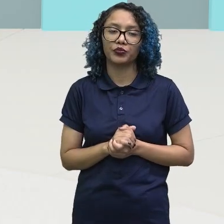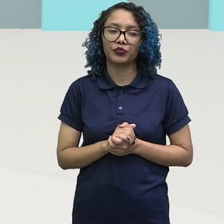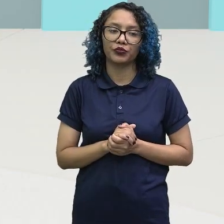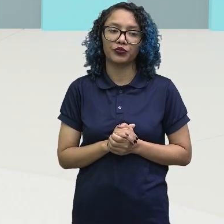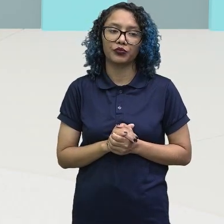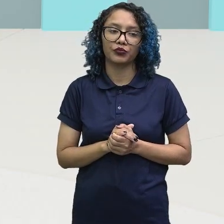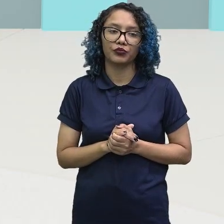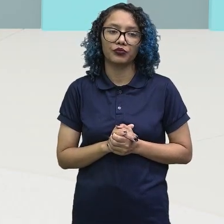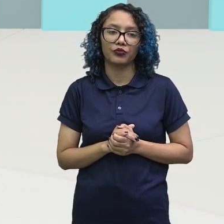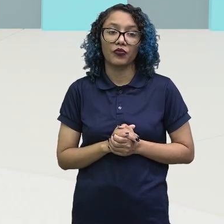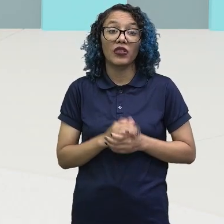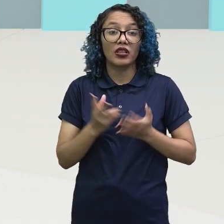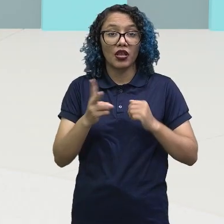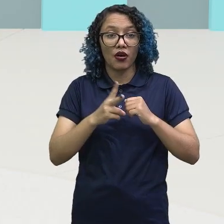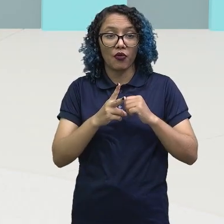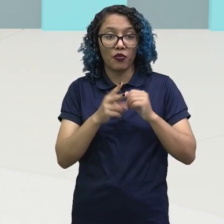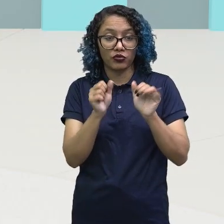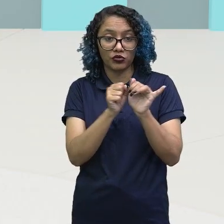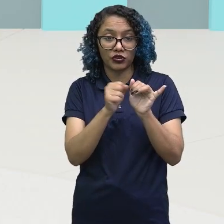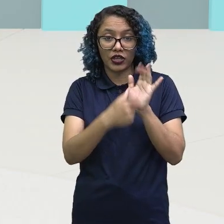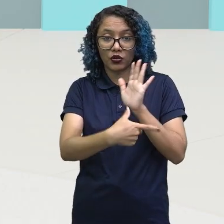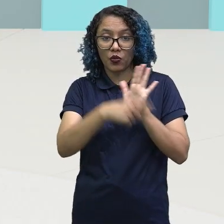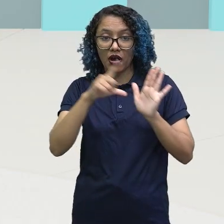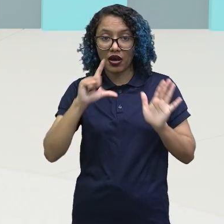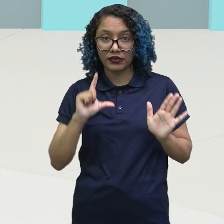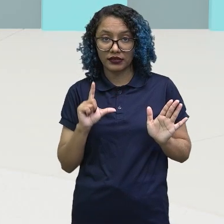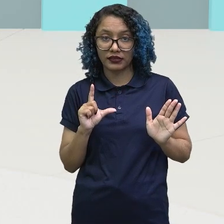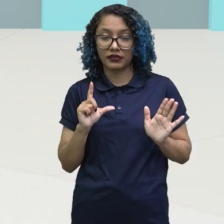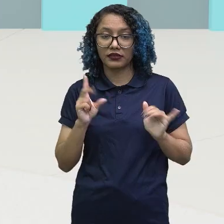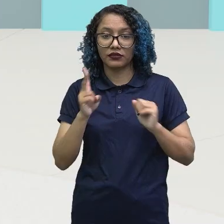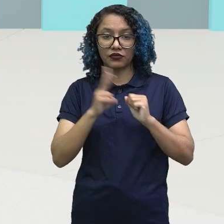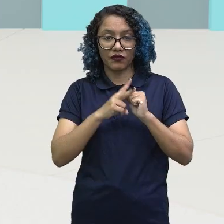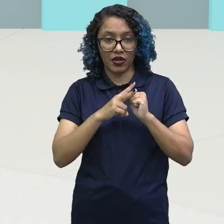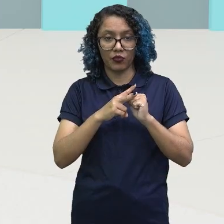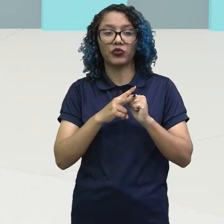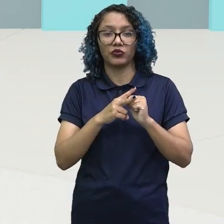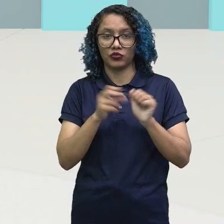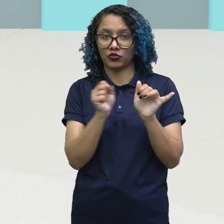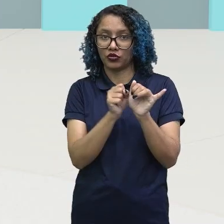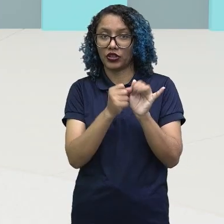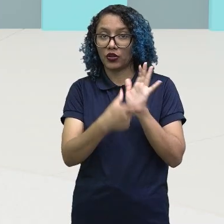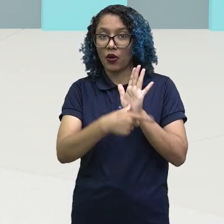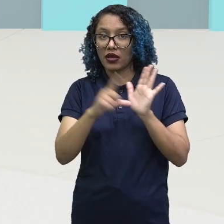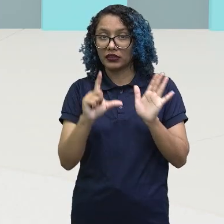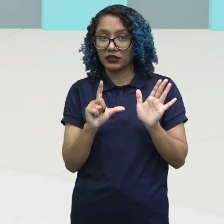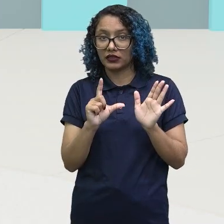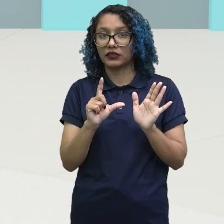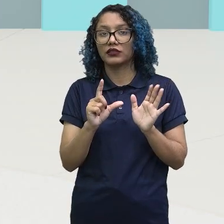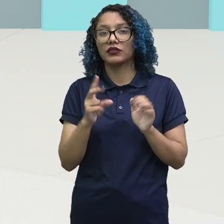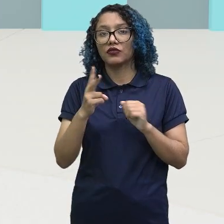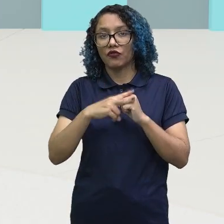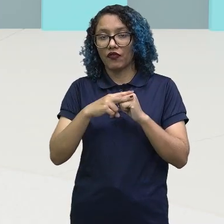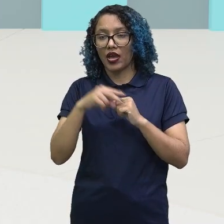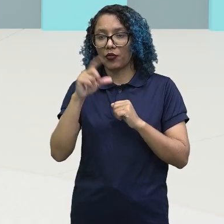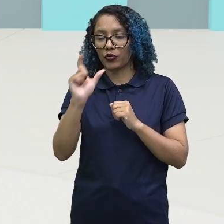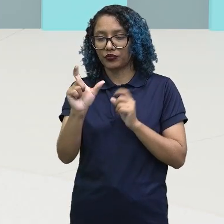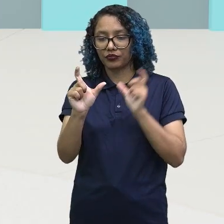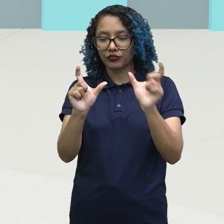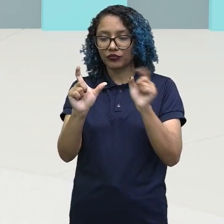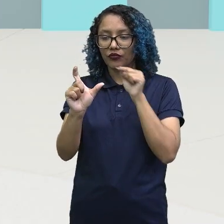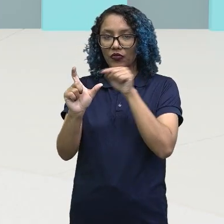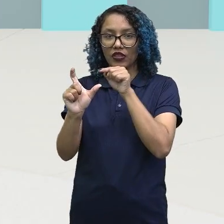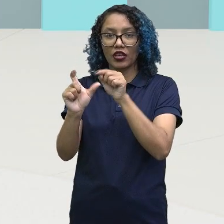composto anteposto ao verbo, né? O sujeito ele está aí antes, né? Ele está antes